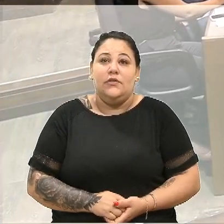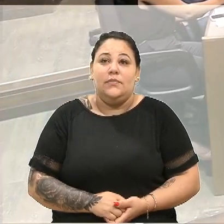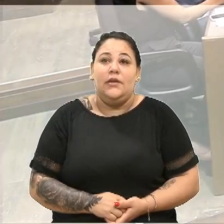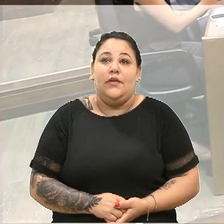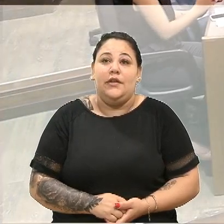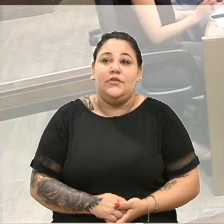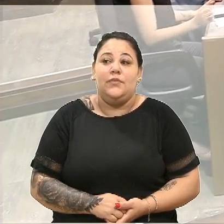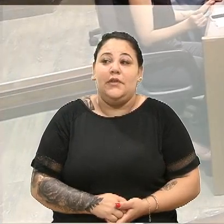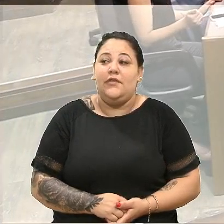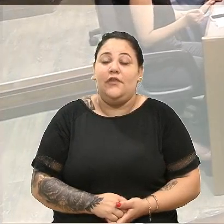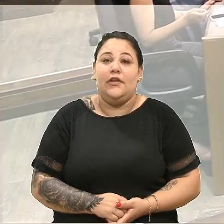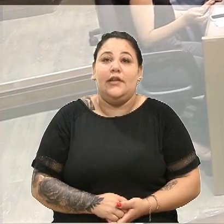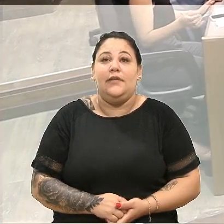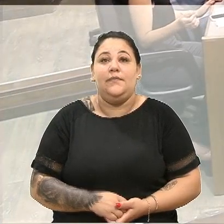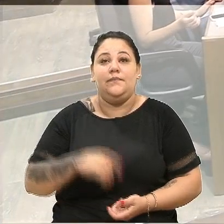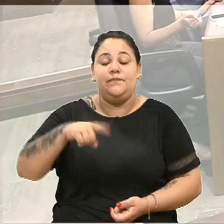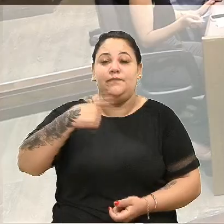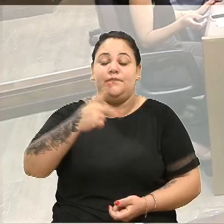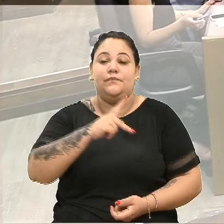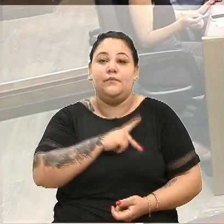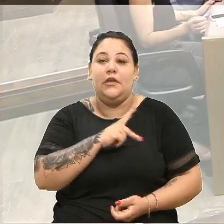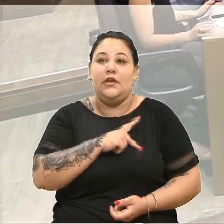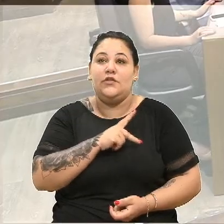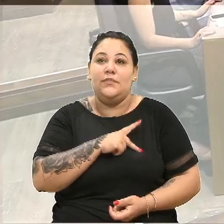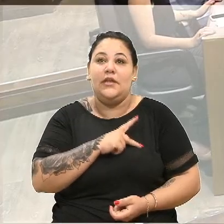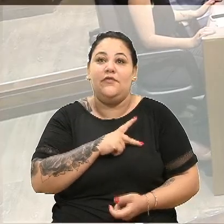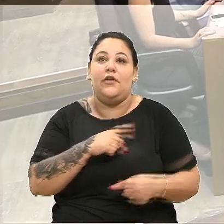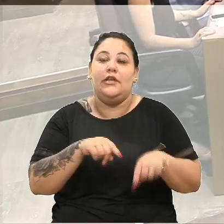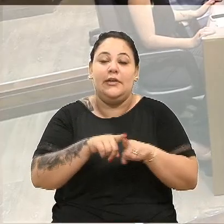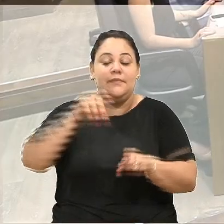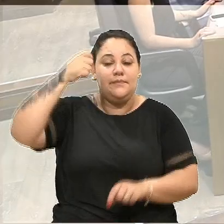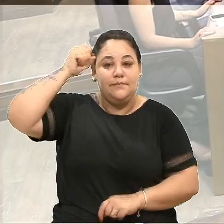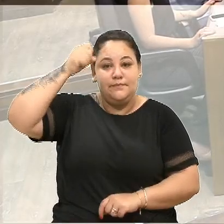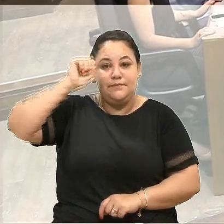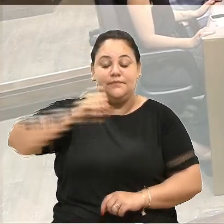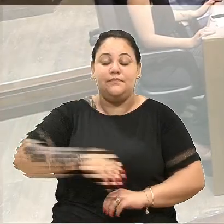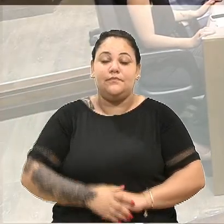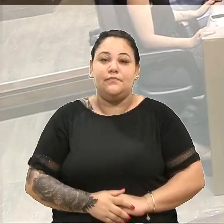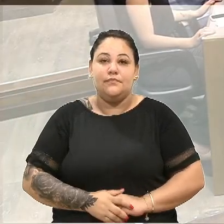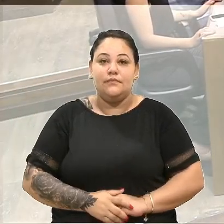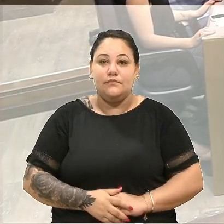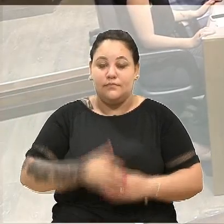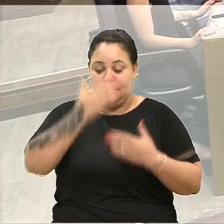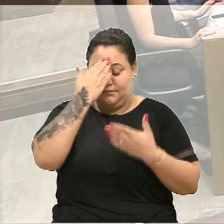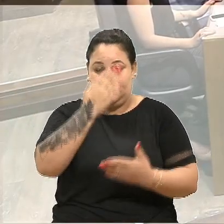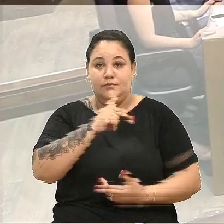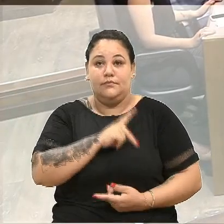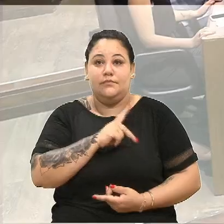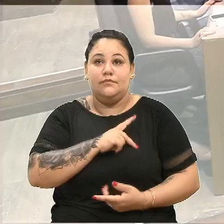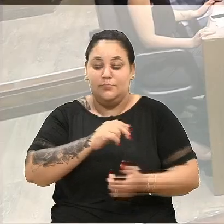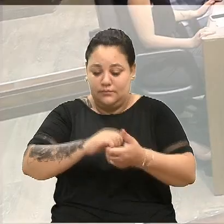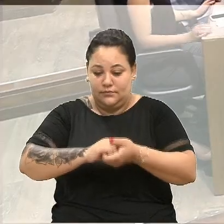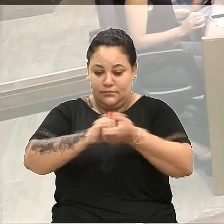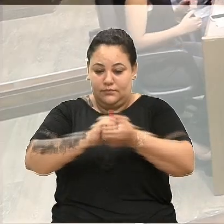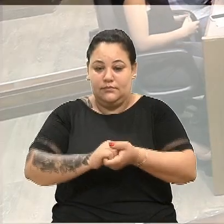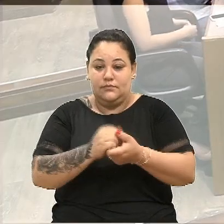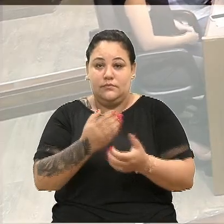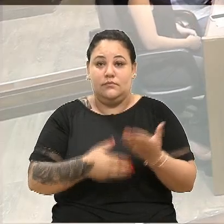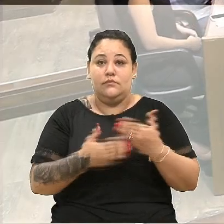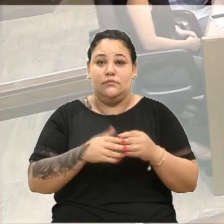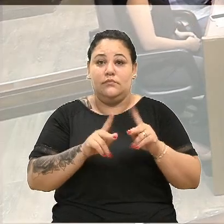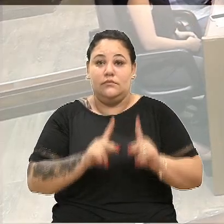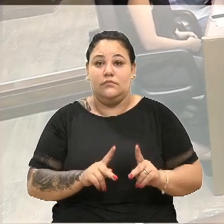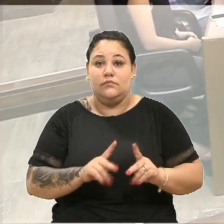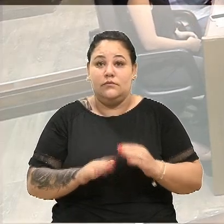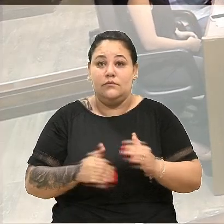Próximo vereador inscrito, vereador Clóvis Xuxa. Obrigado, presidente. Cumprimento a presidente, cumprimento demais